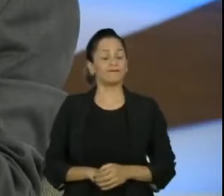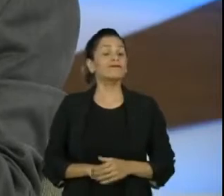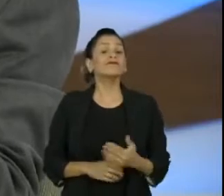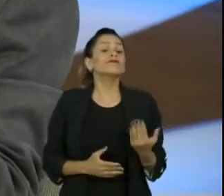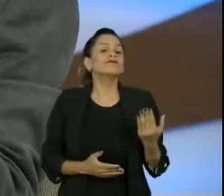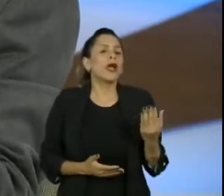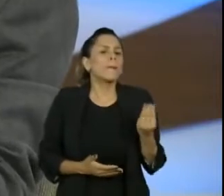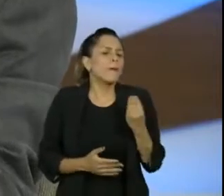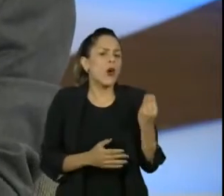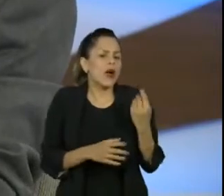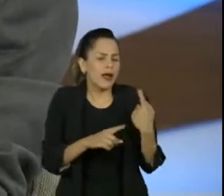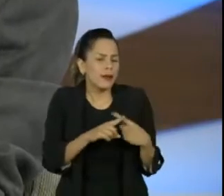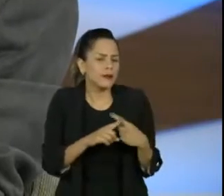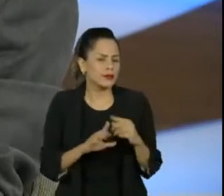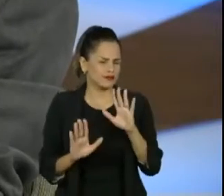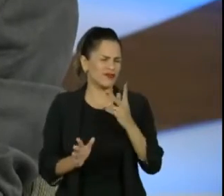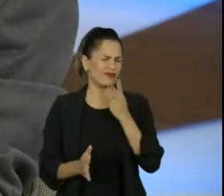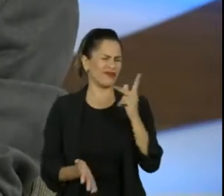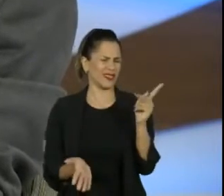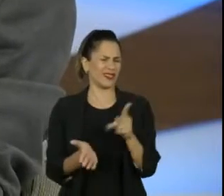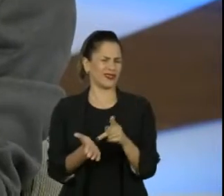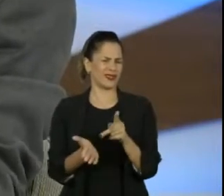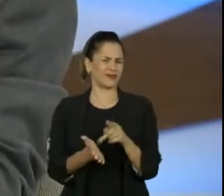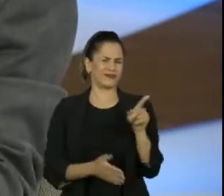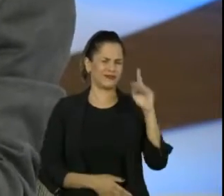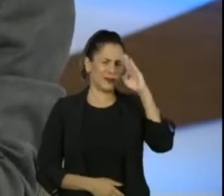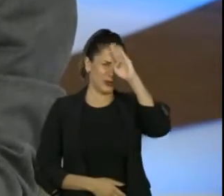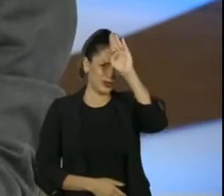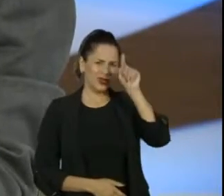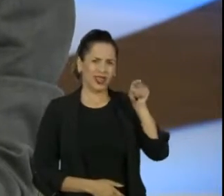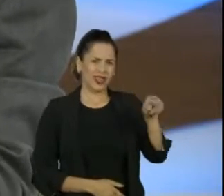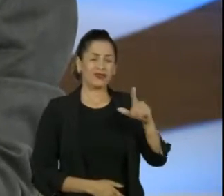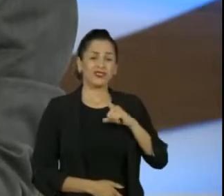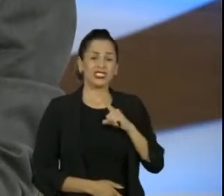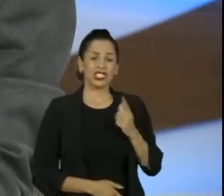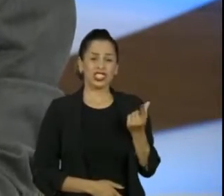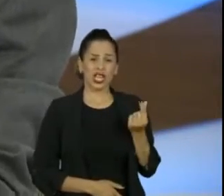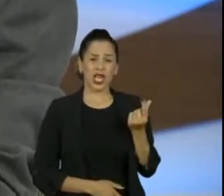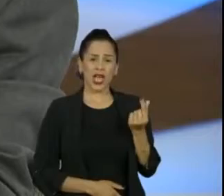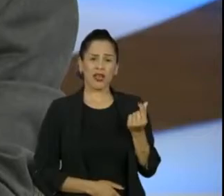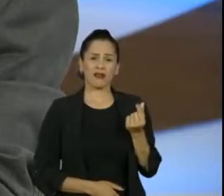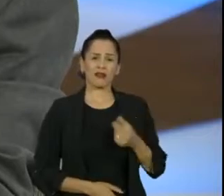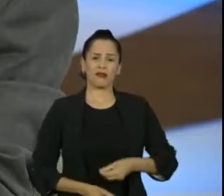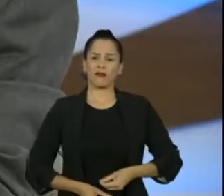muito sinceros. Ele derramou dinheiro na pandemia.